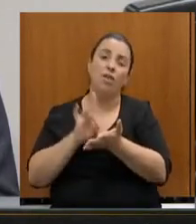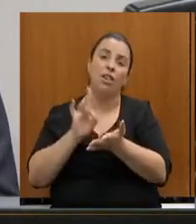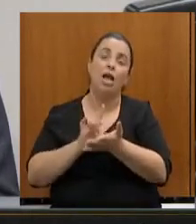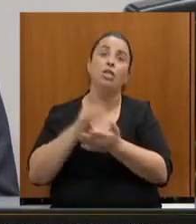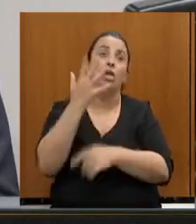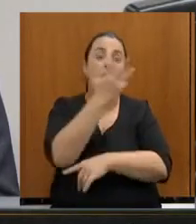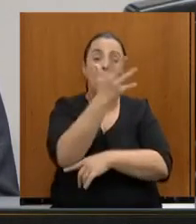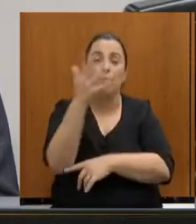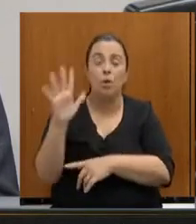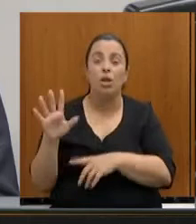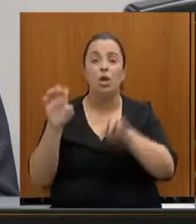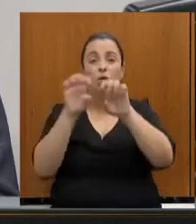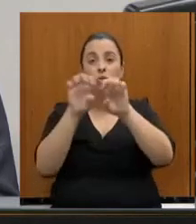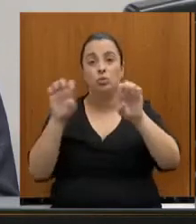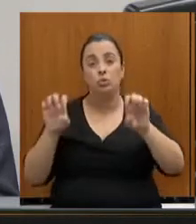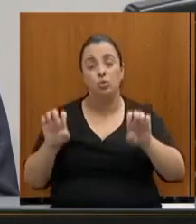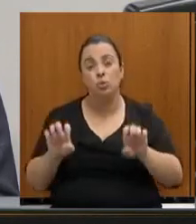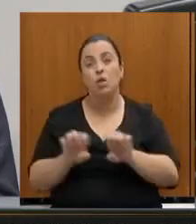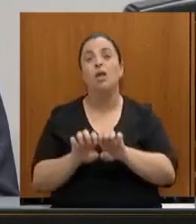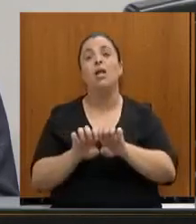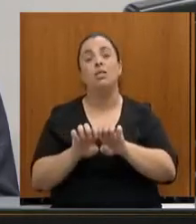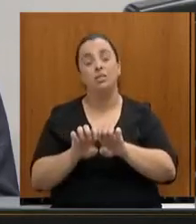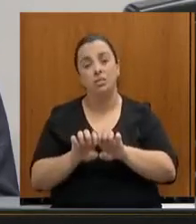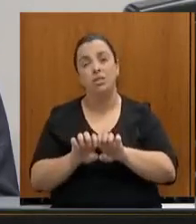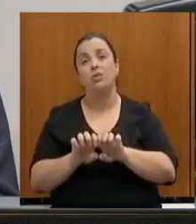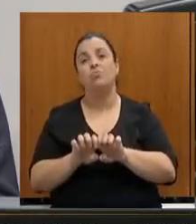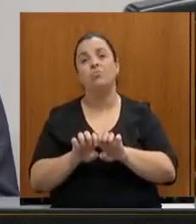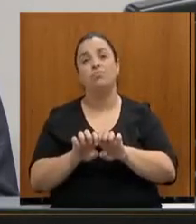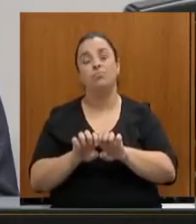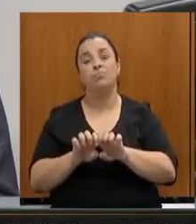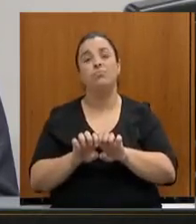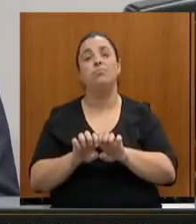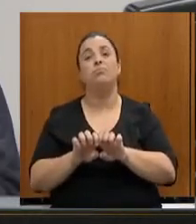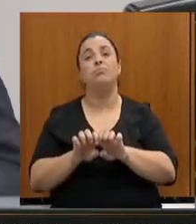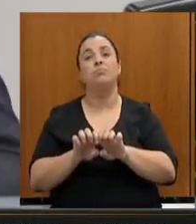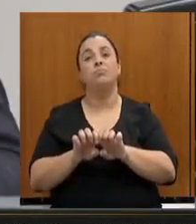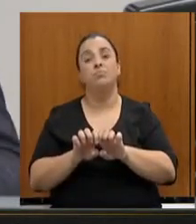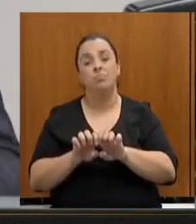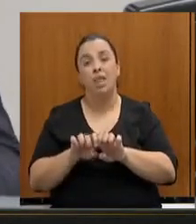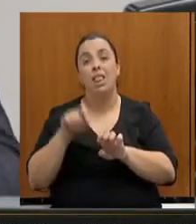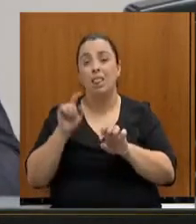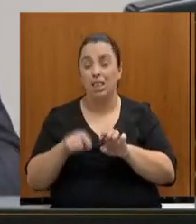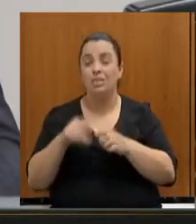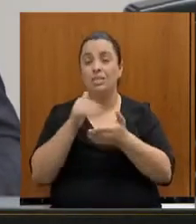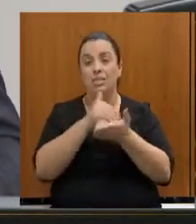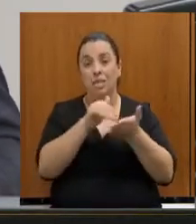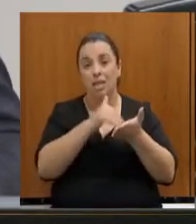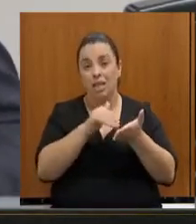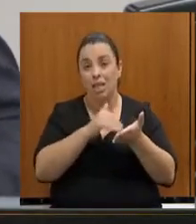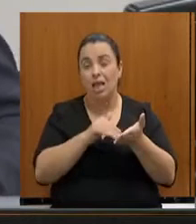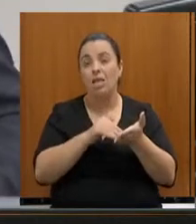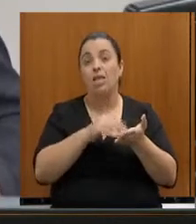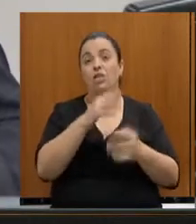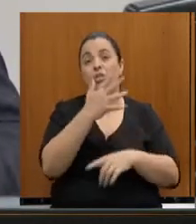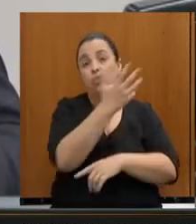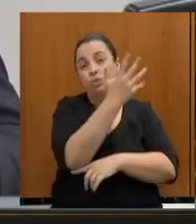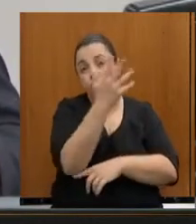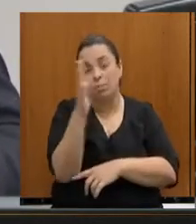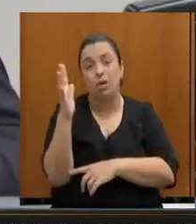ambiental e uma estruturação das nossas da nossa parte da Secretaria de Meio Ambiente